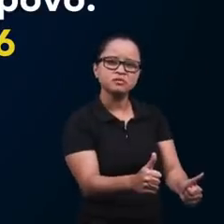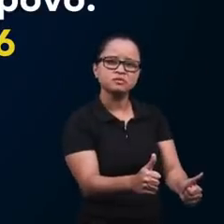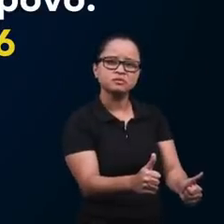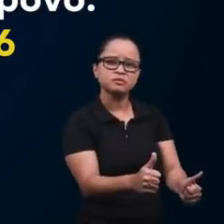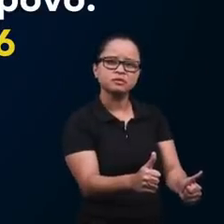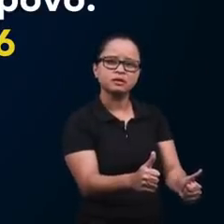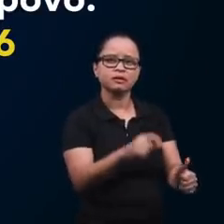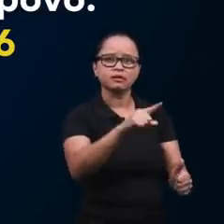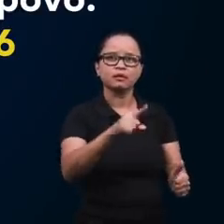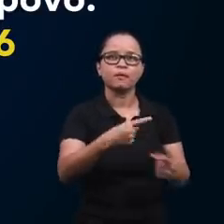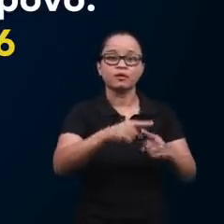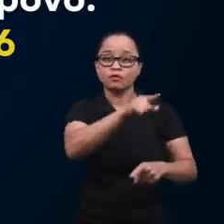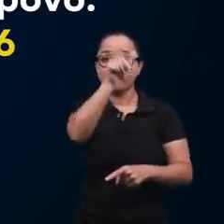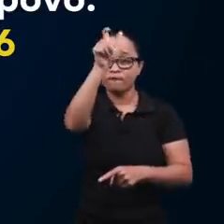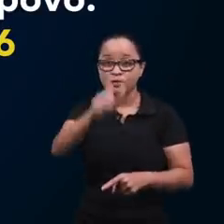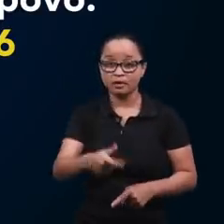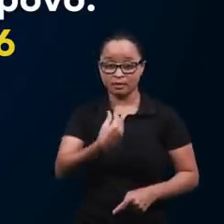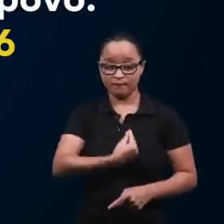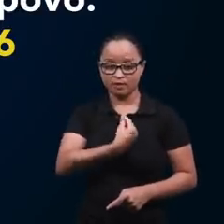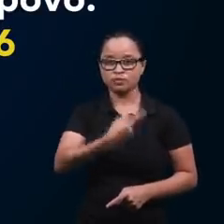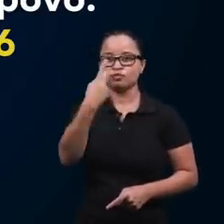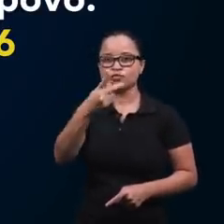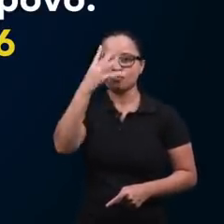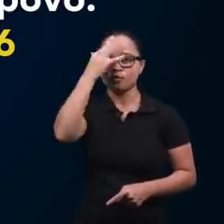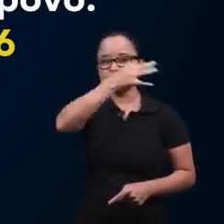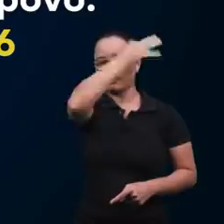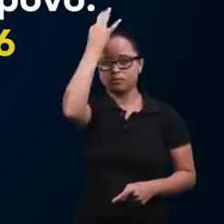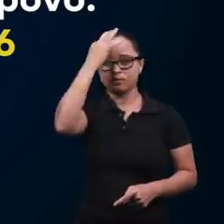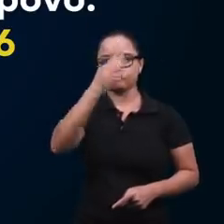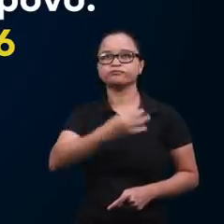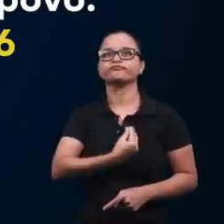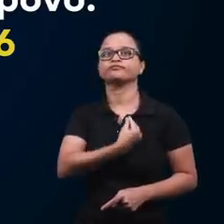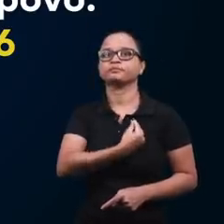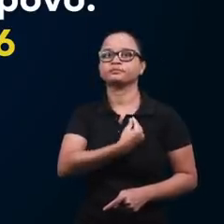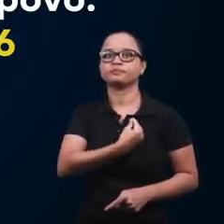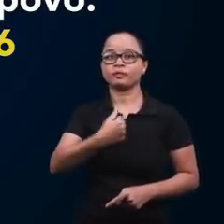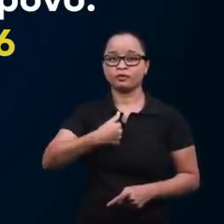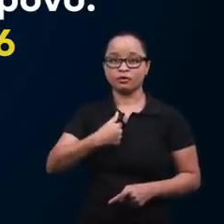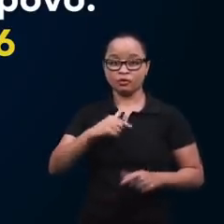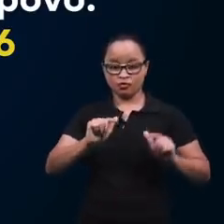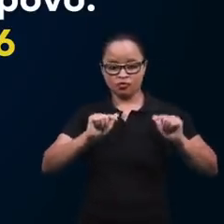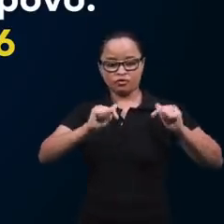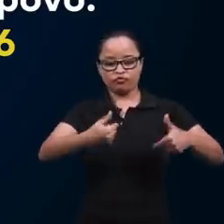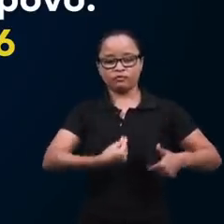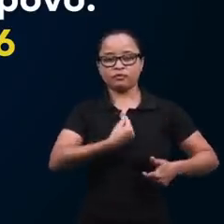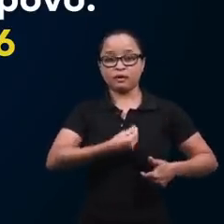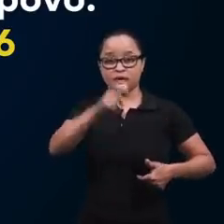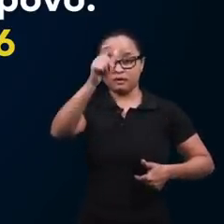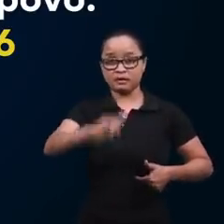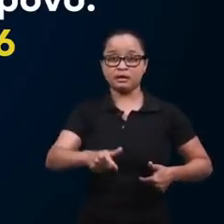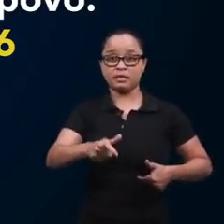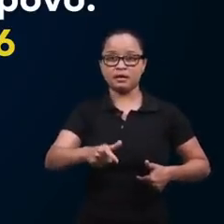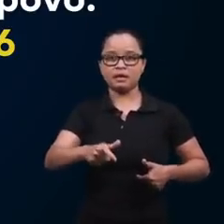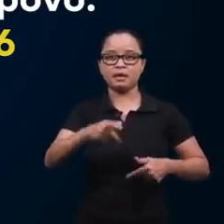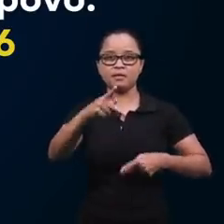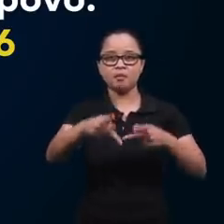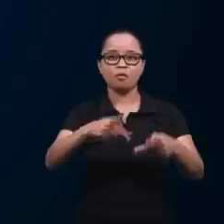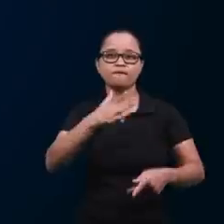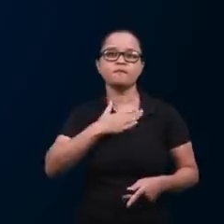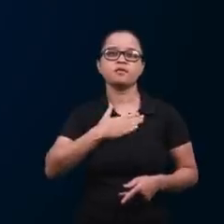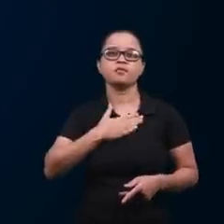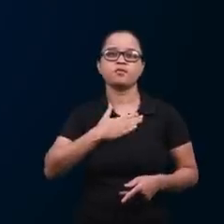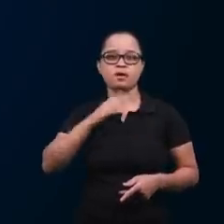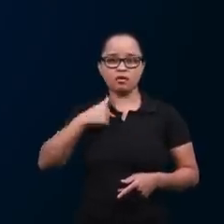vivente como Deus disse neles habitarei e entre eles andarei e eu serei o seu Deus e eles serão o meu